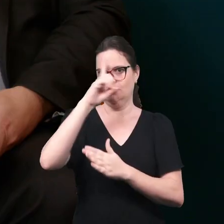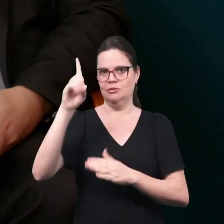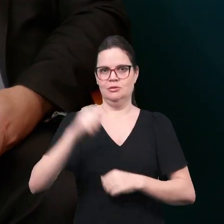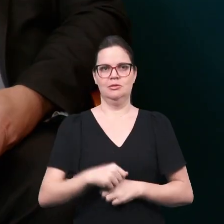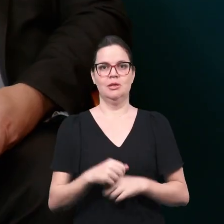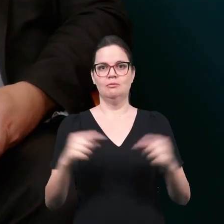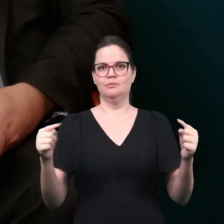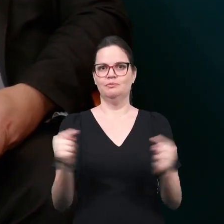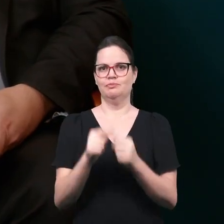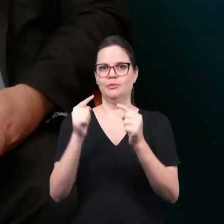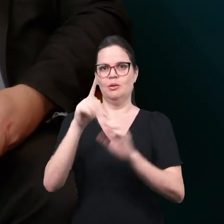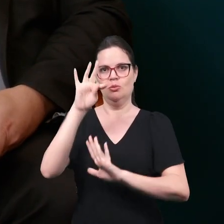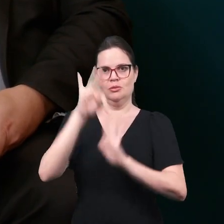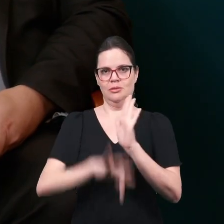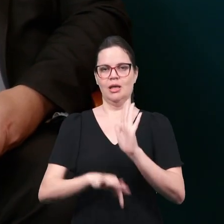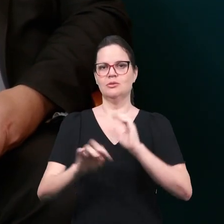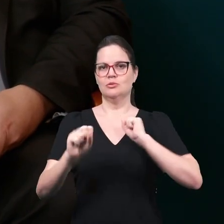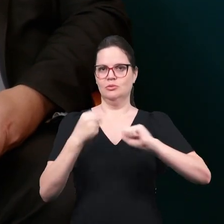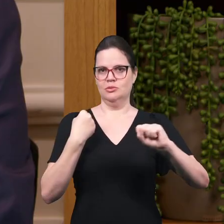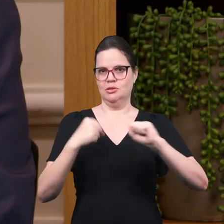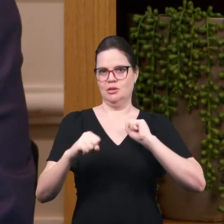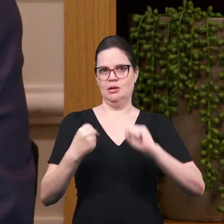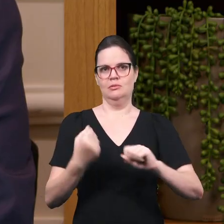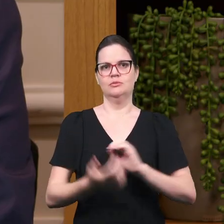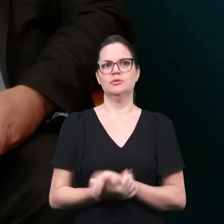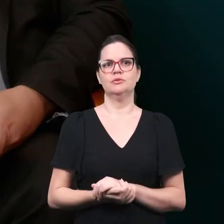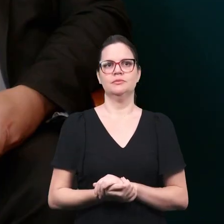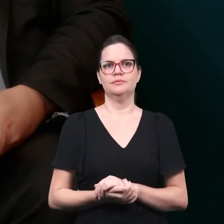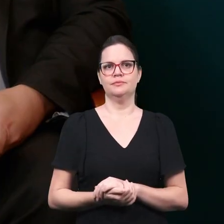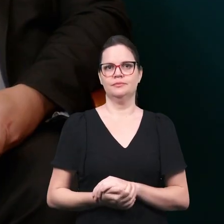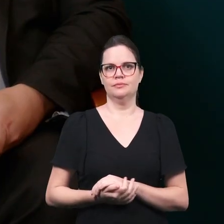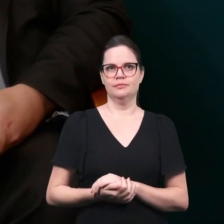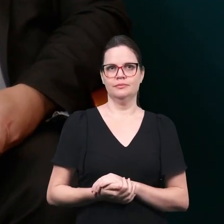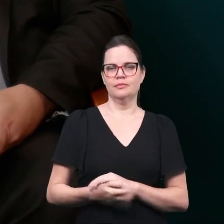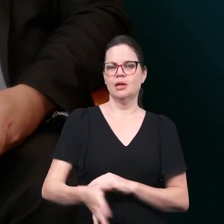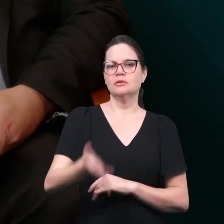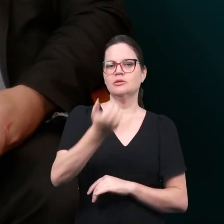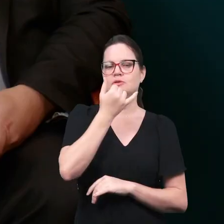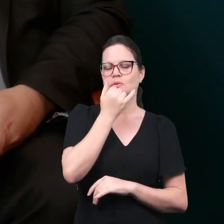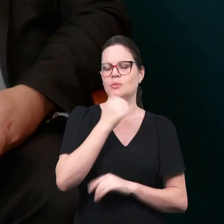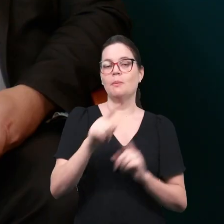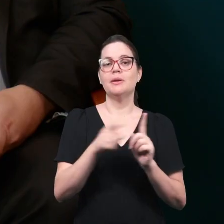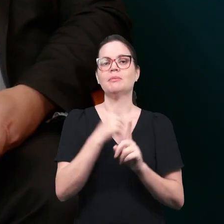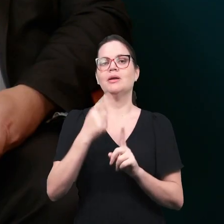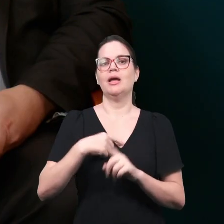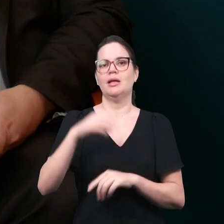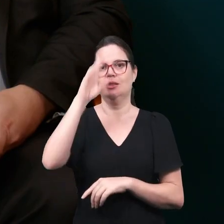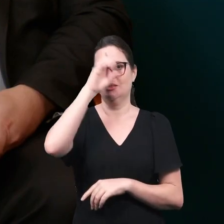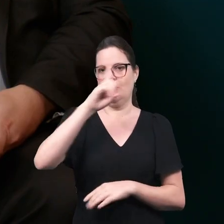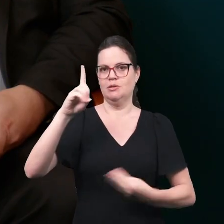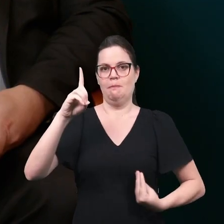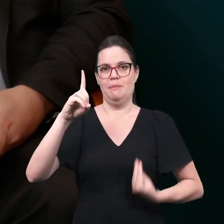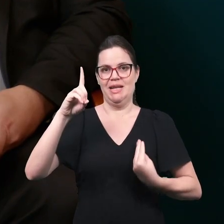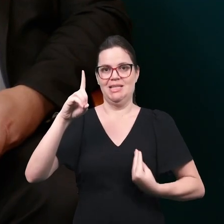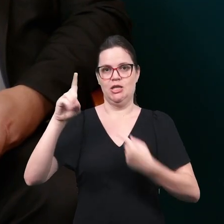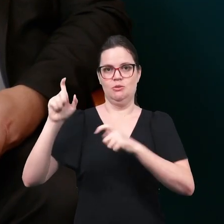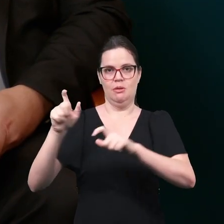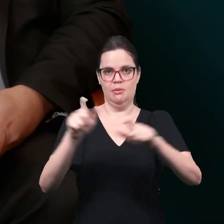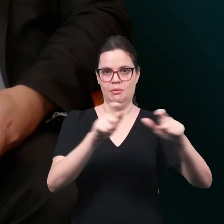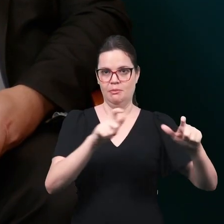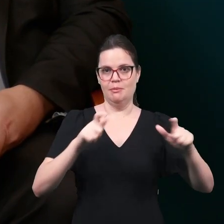Davi. Muito bem. Então, Onipresença, né? onipresença, Certo. primeiro. Nós vemos que Davi, no